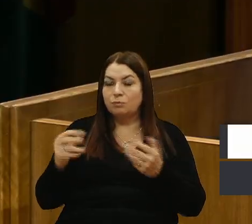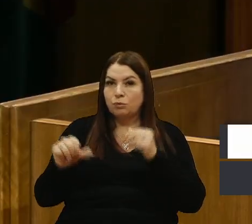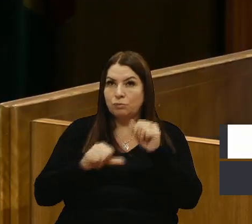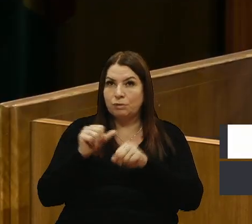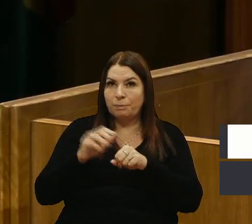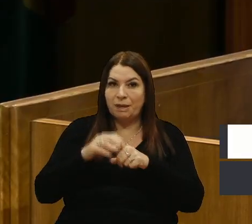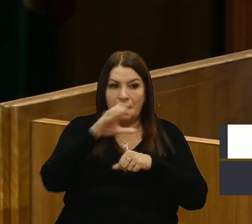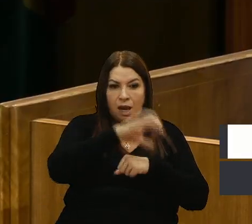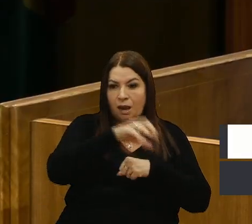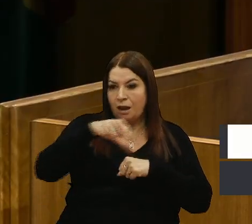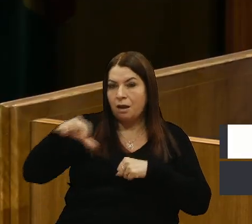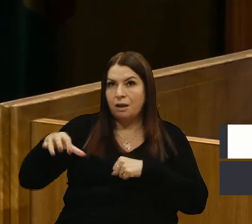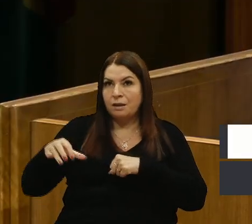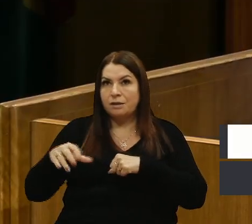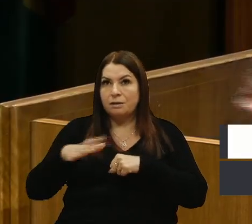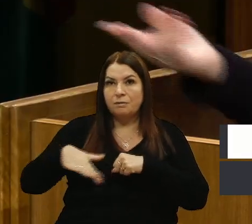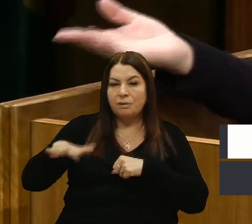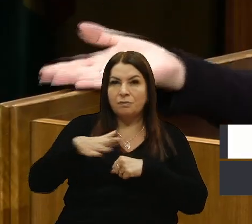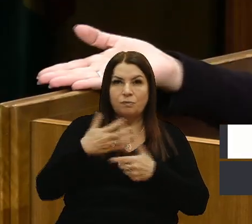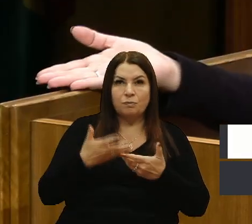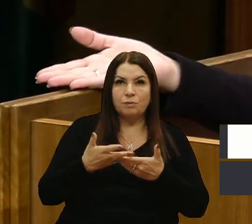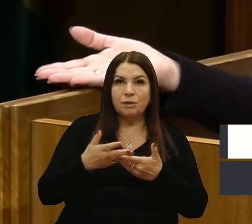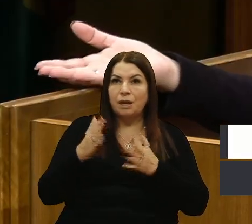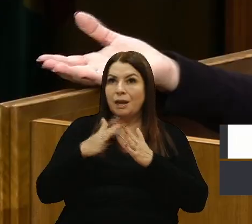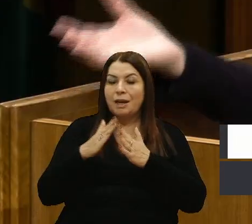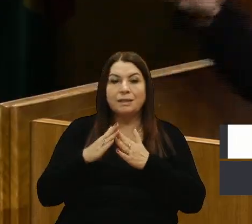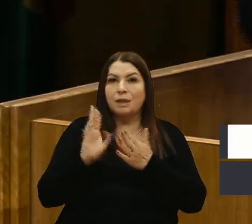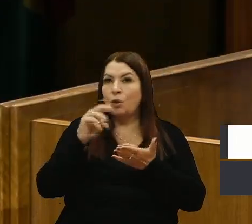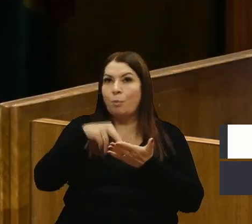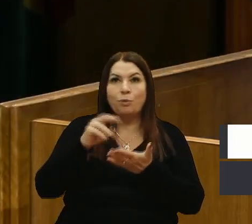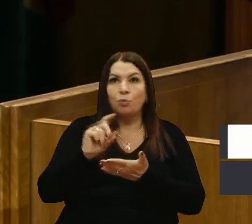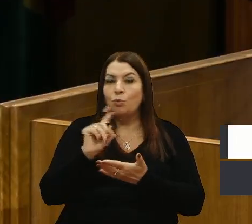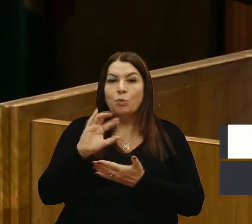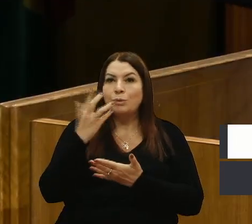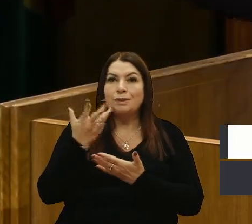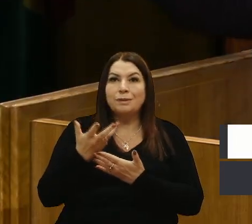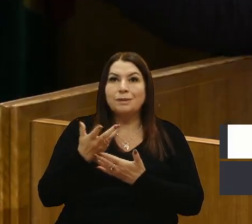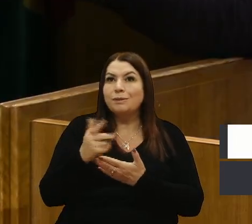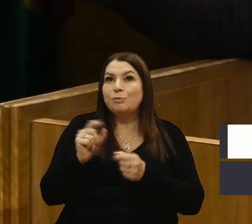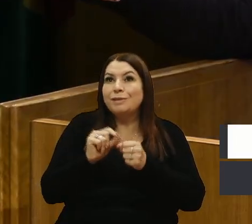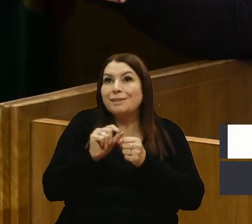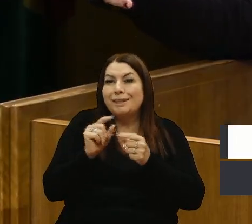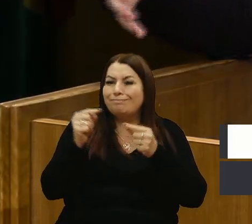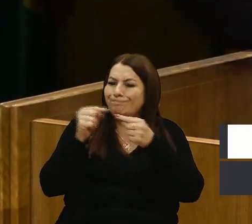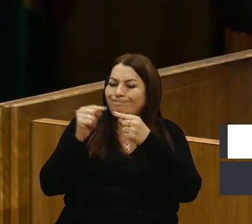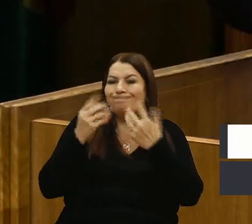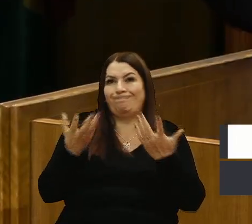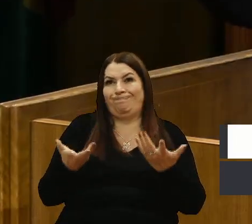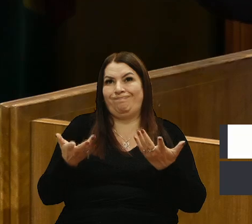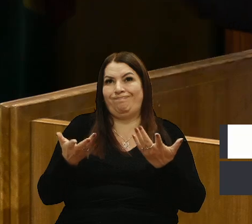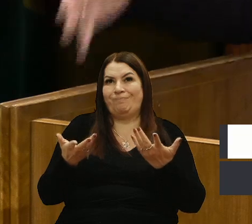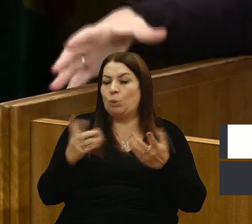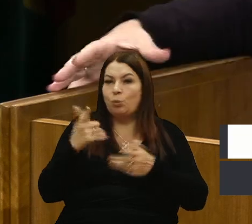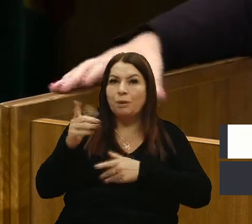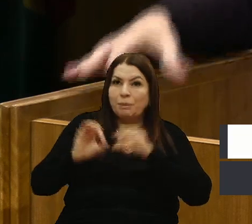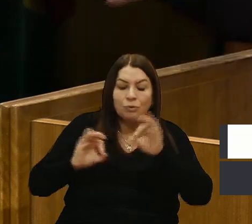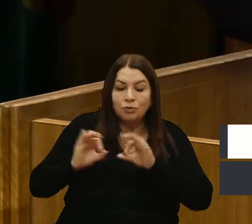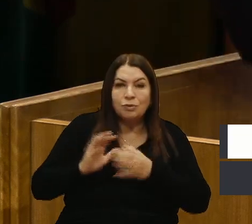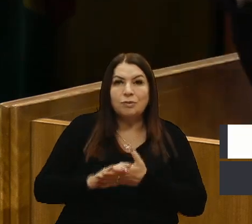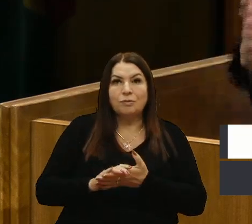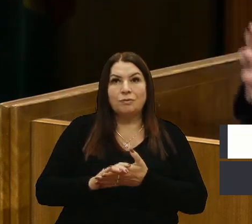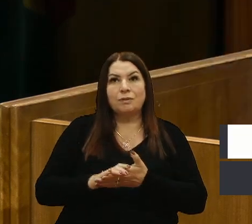mais áreas em parte de política habitacional? Se a casa realmente não acontece, não está fechando, não tem